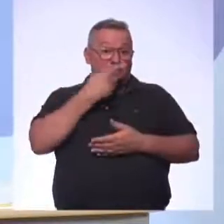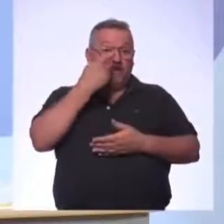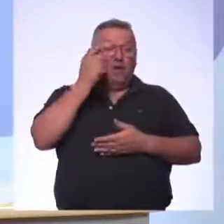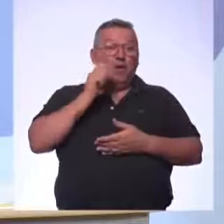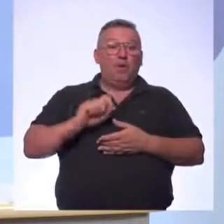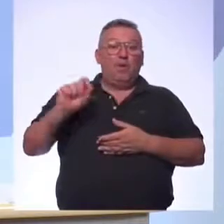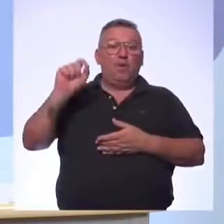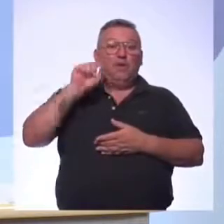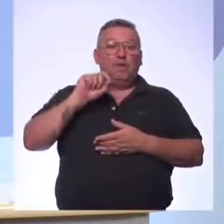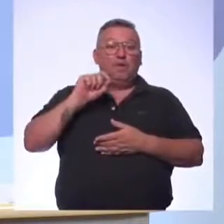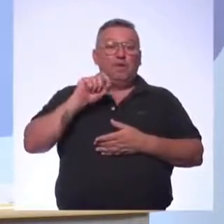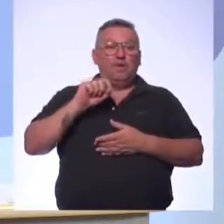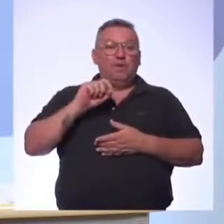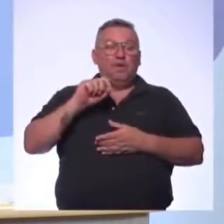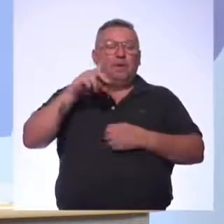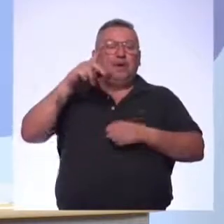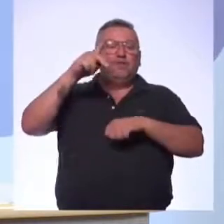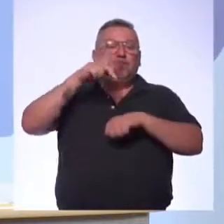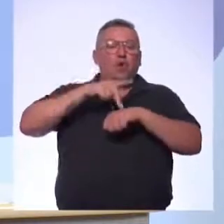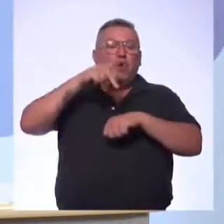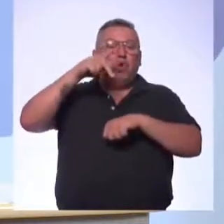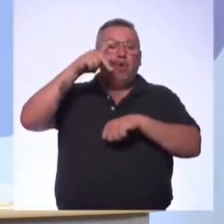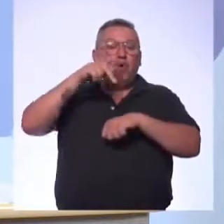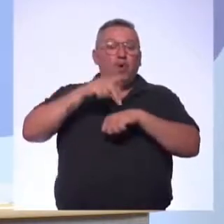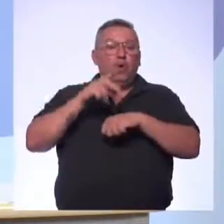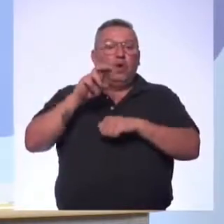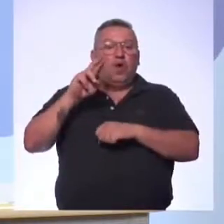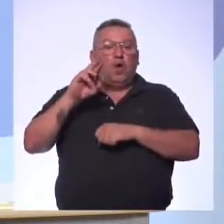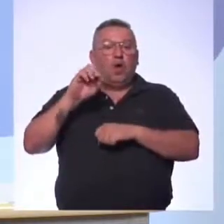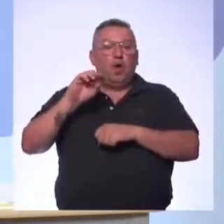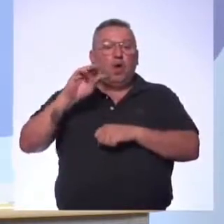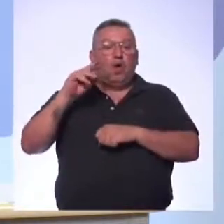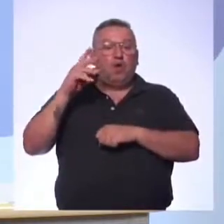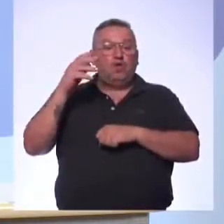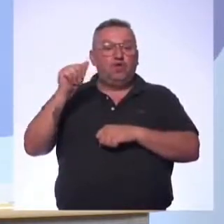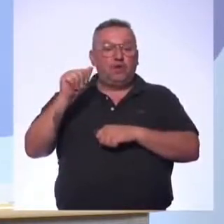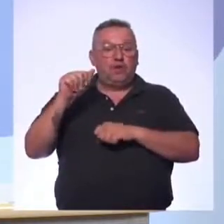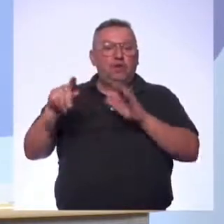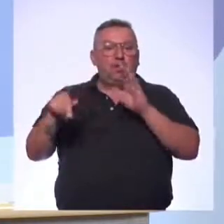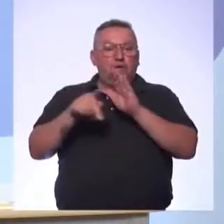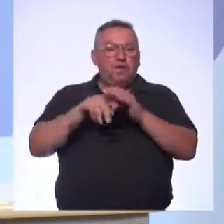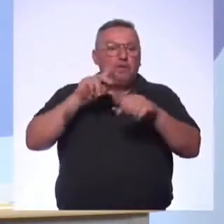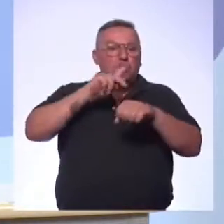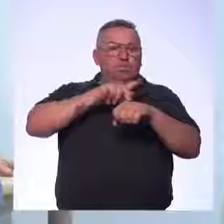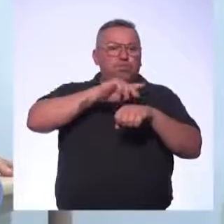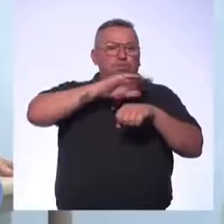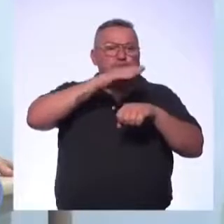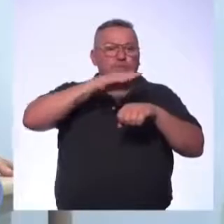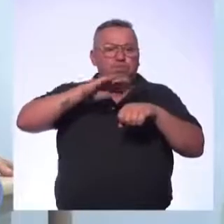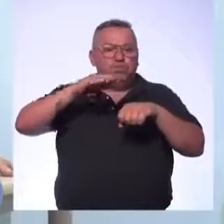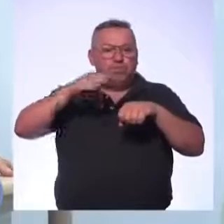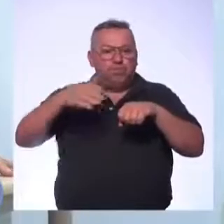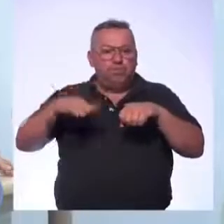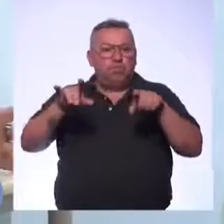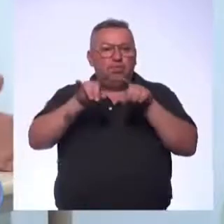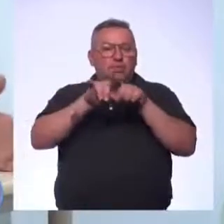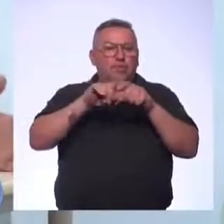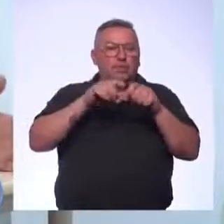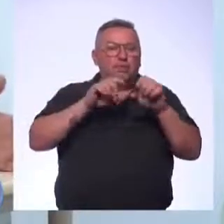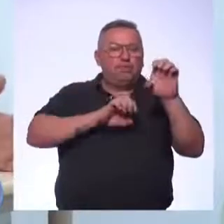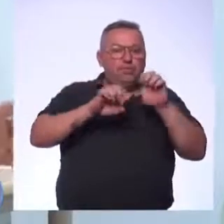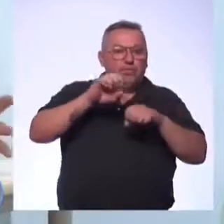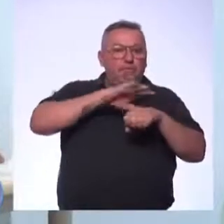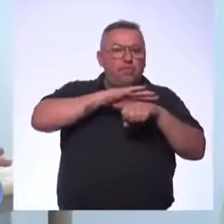a questão das rochas, né, professor? O tema da nossa aula hoje é a formação geológica, né? Exatamente, né? A estrutura geológica